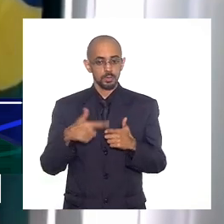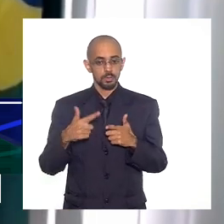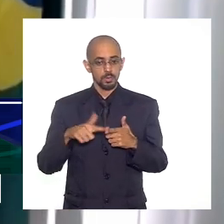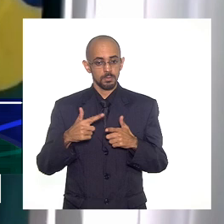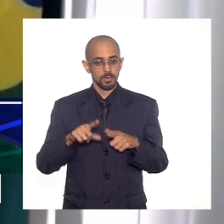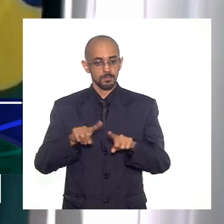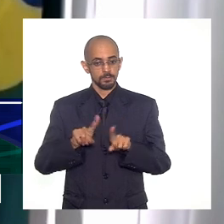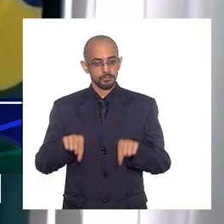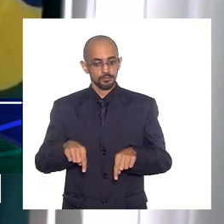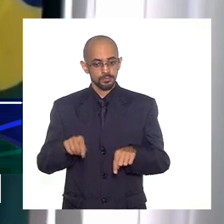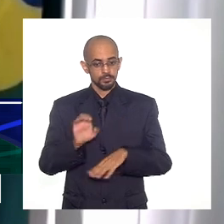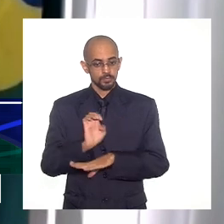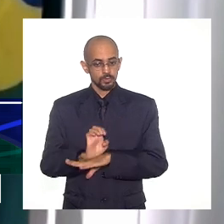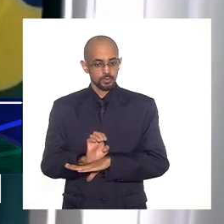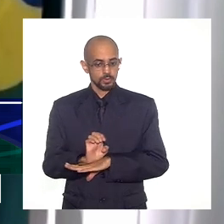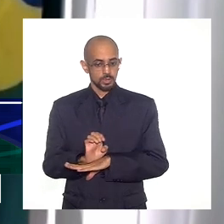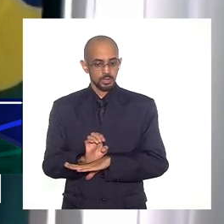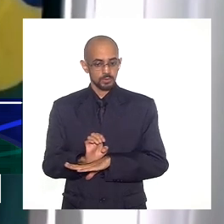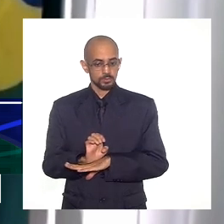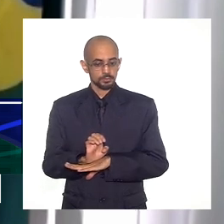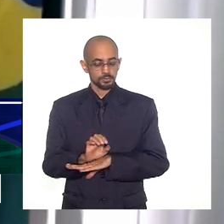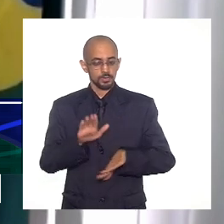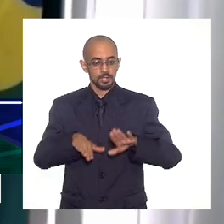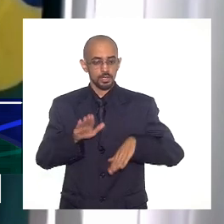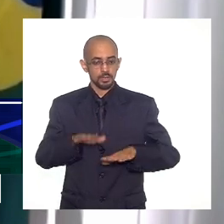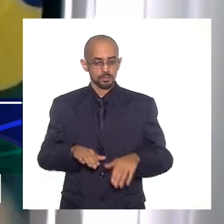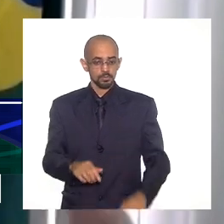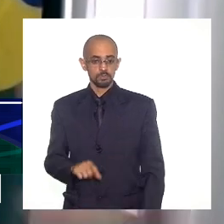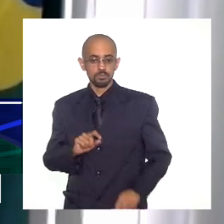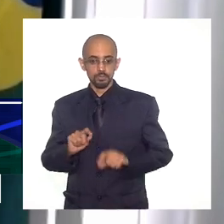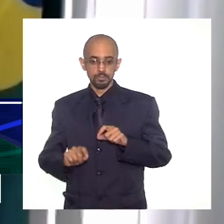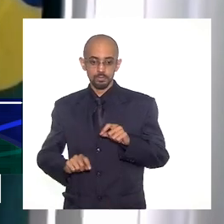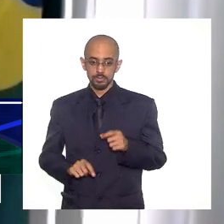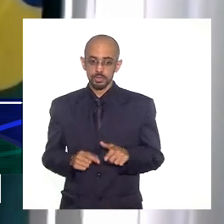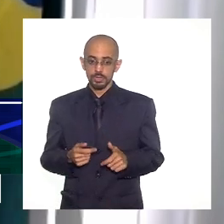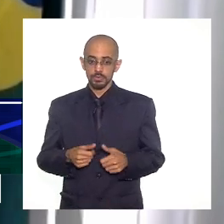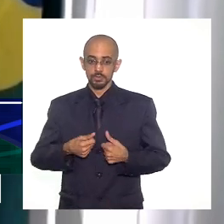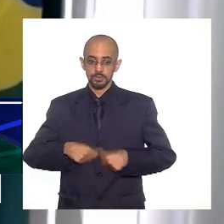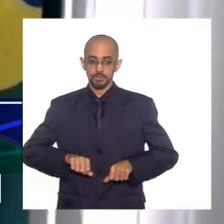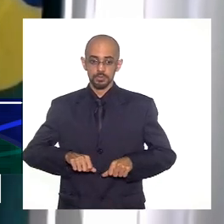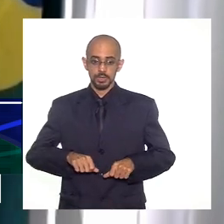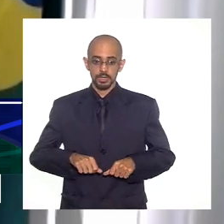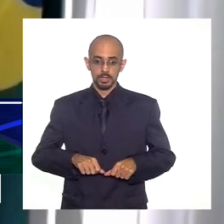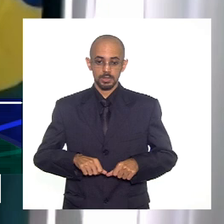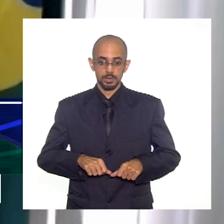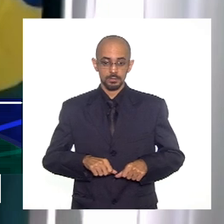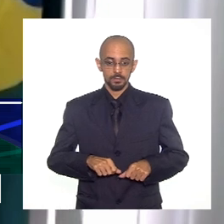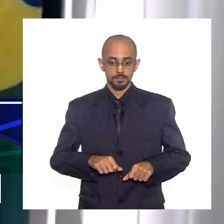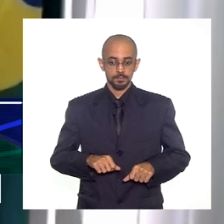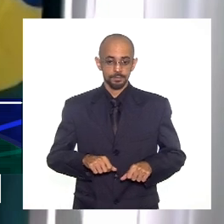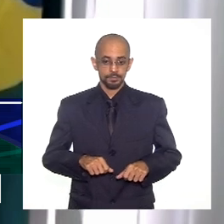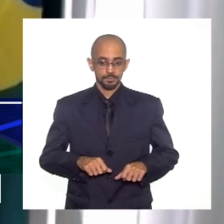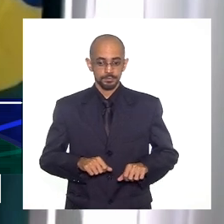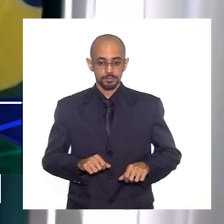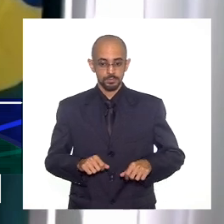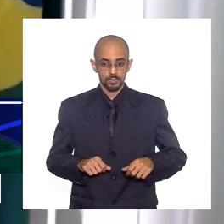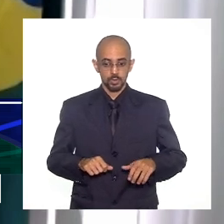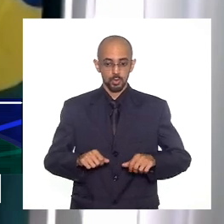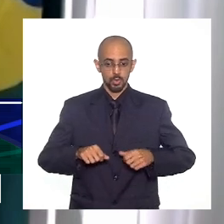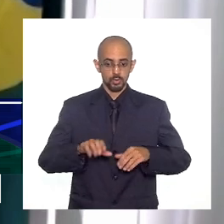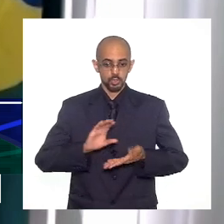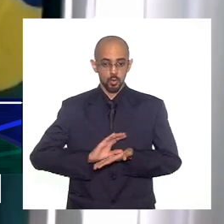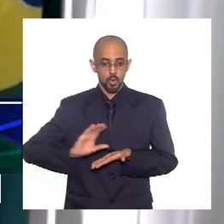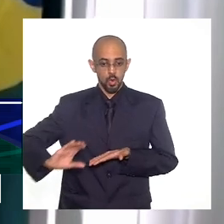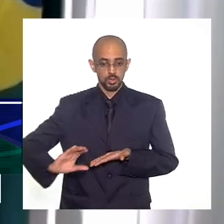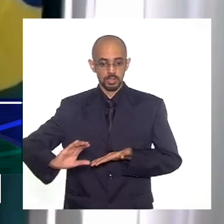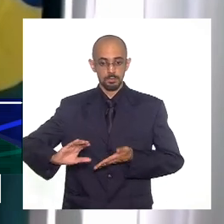servidora pública estadual, que acaba ficando pendurado nesses empréstimos, com o seu orçamento, em boa